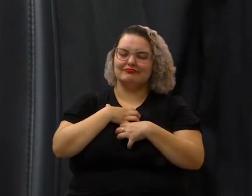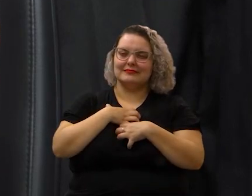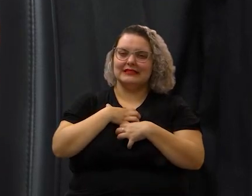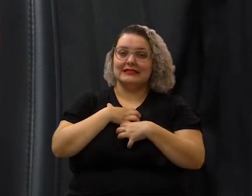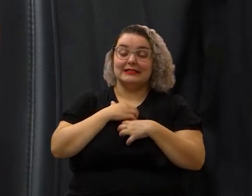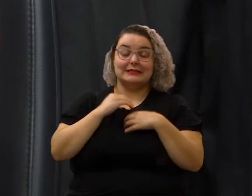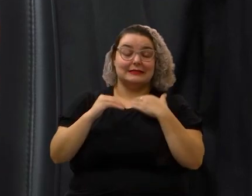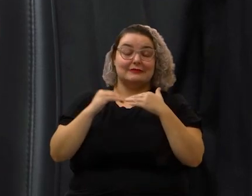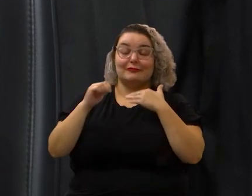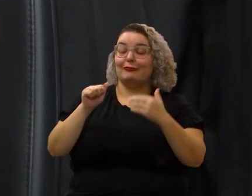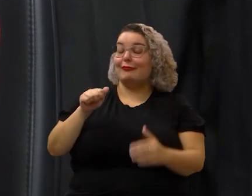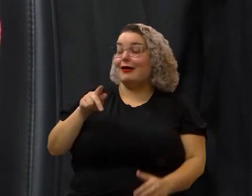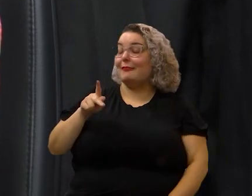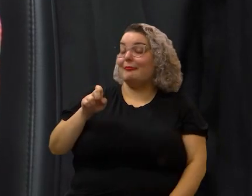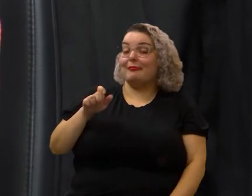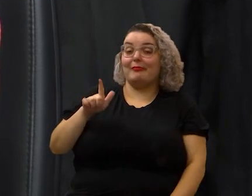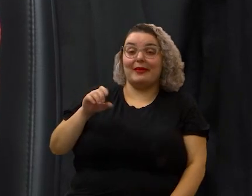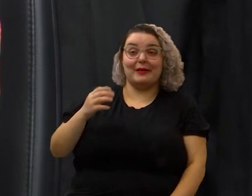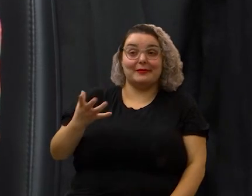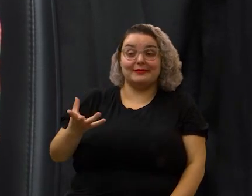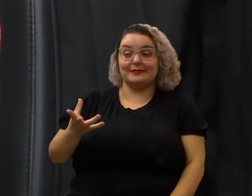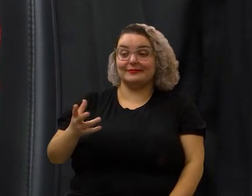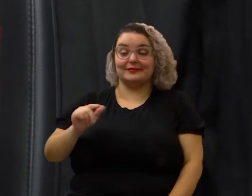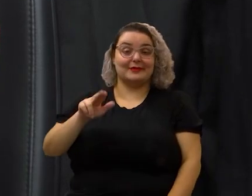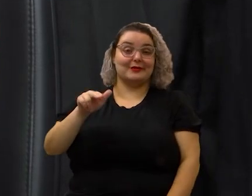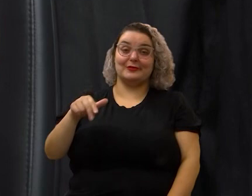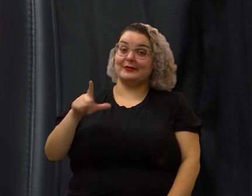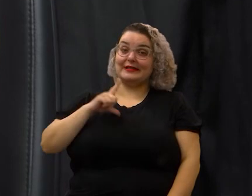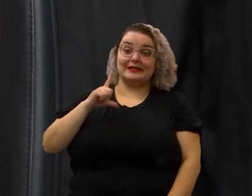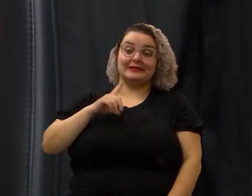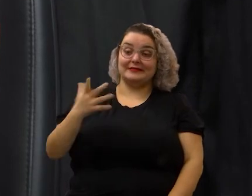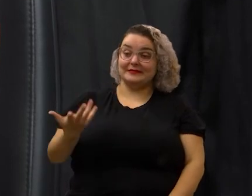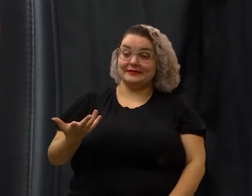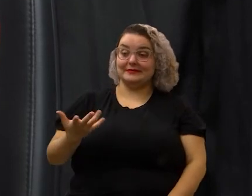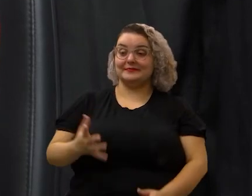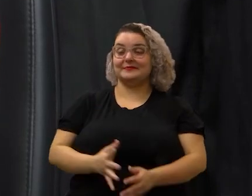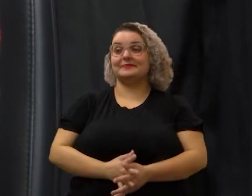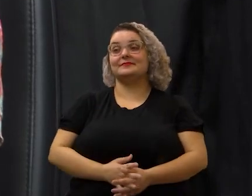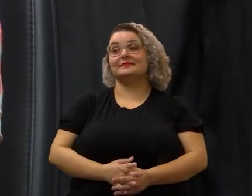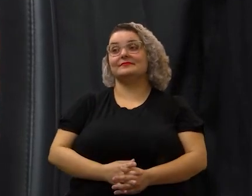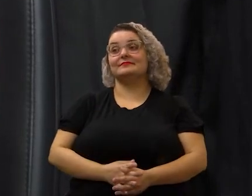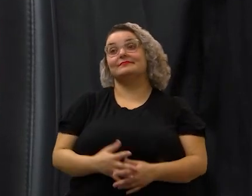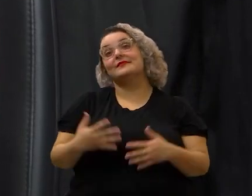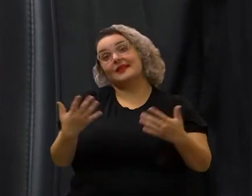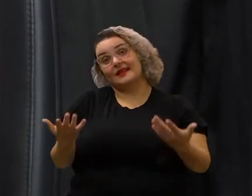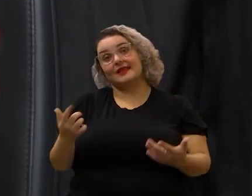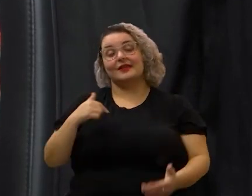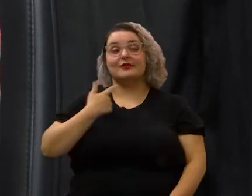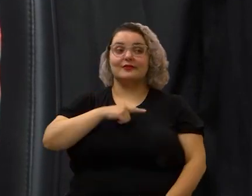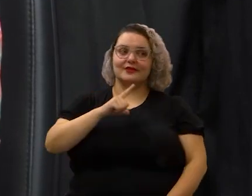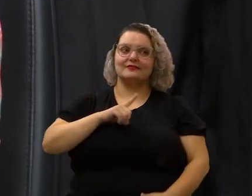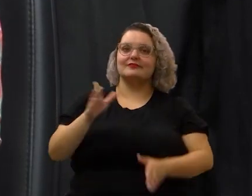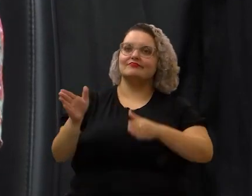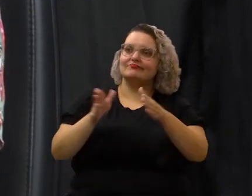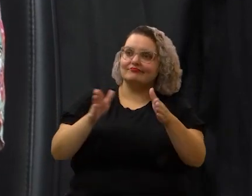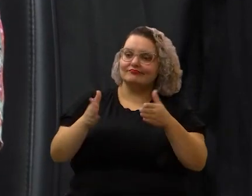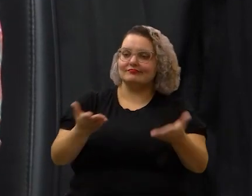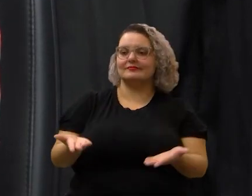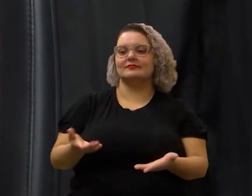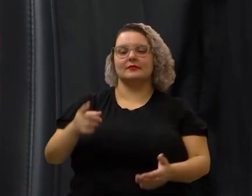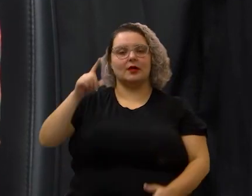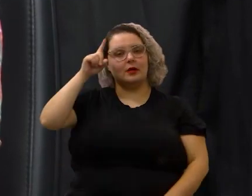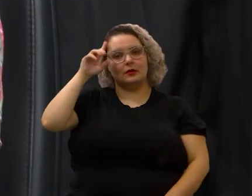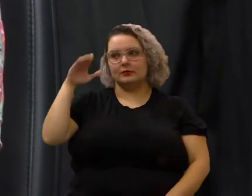Ele desenvolveu um apego, assim, que ele nunca teve, sabe? Um apego. Entendi. E aí, a gente teve algumas